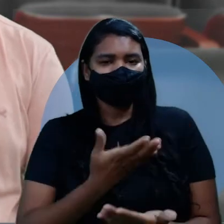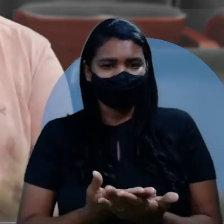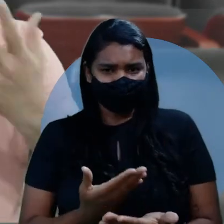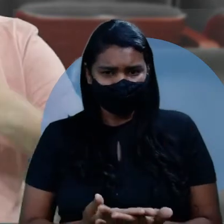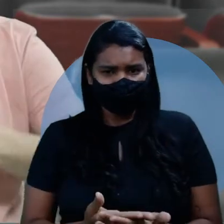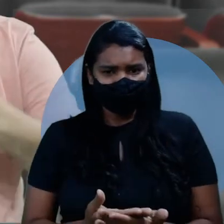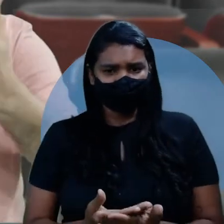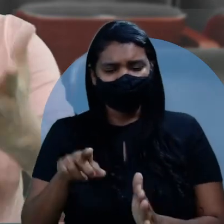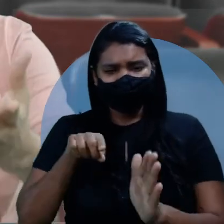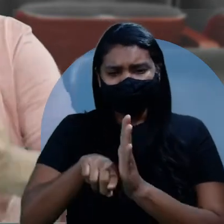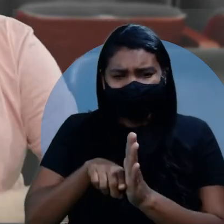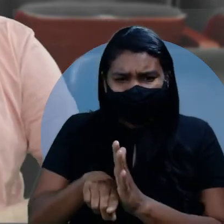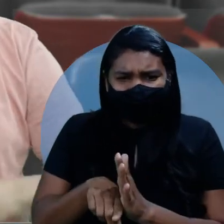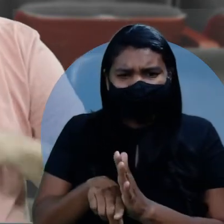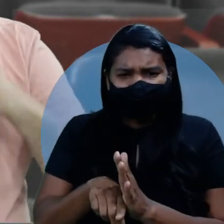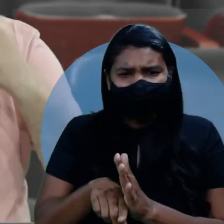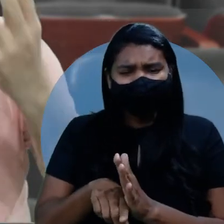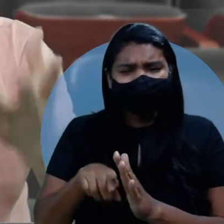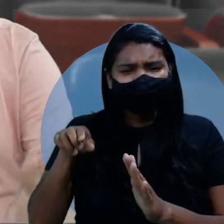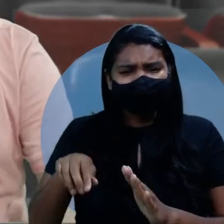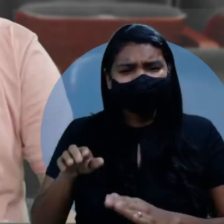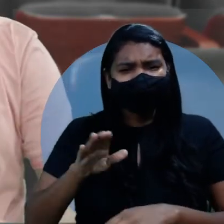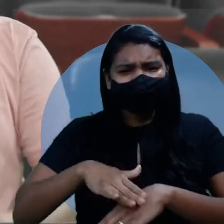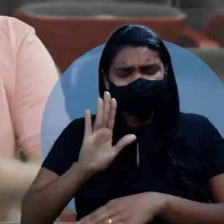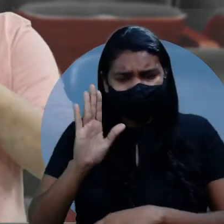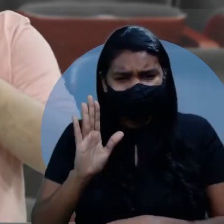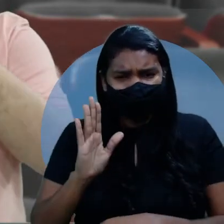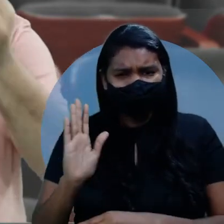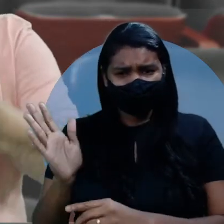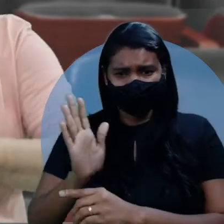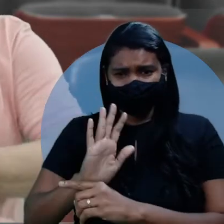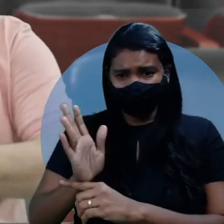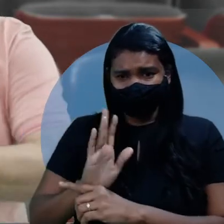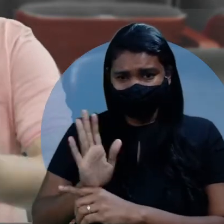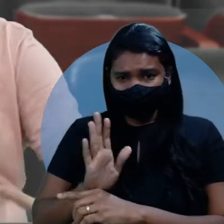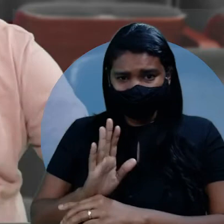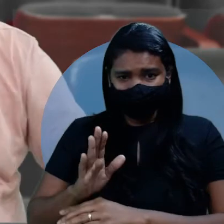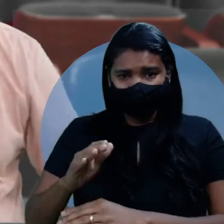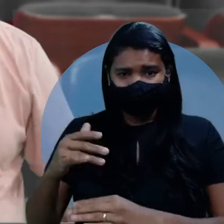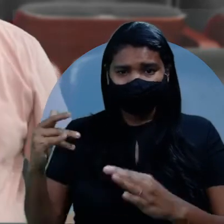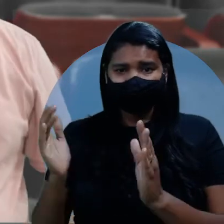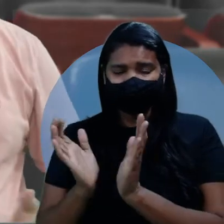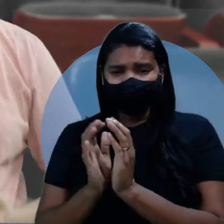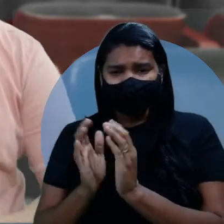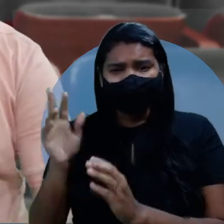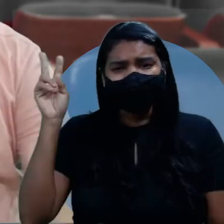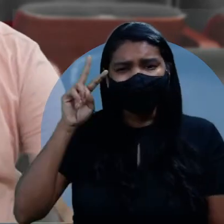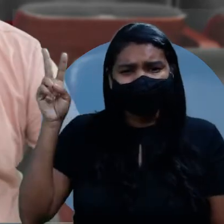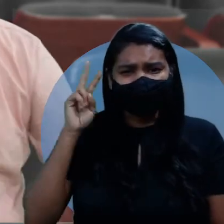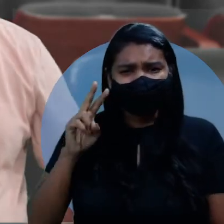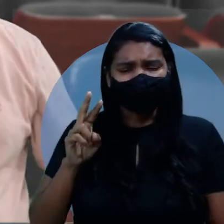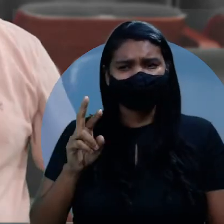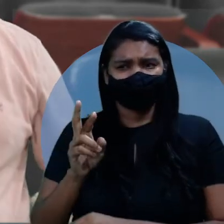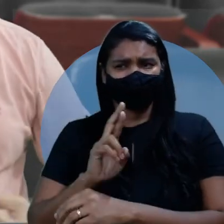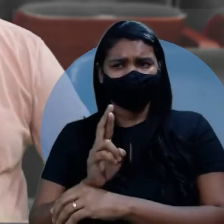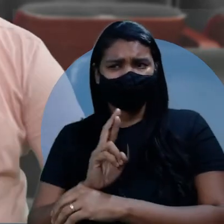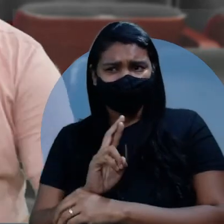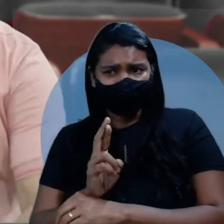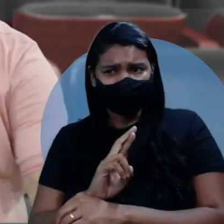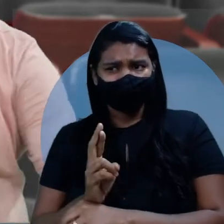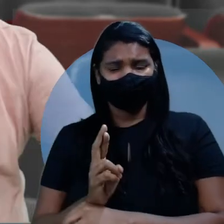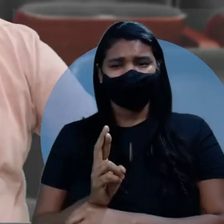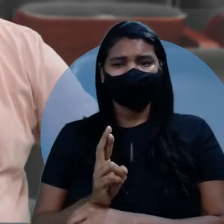certo? Pesquisar um pouco mais sobre a questão do cinema pernambucano. Lembrar que nós temos grandes diretores, cineastas